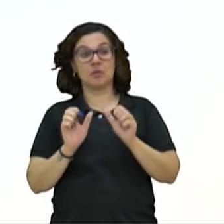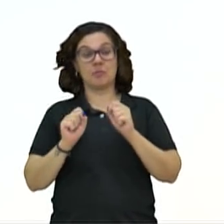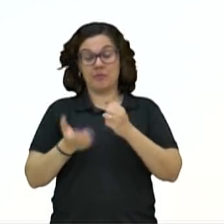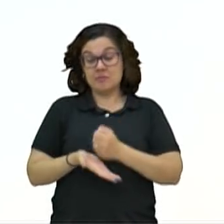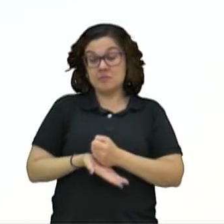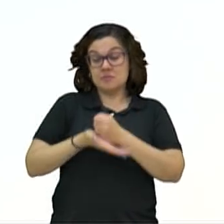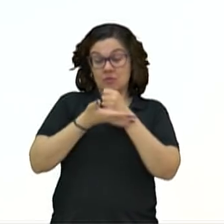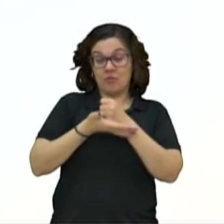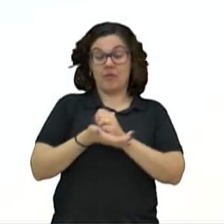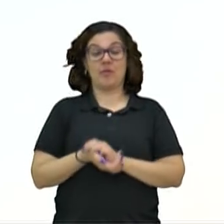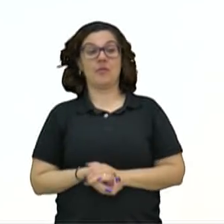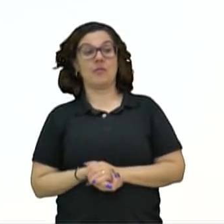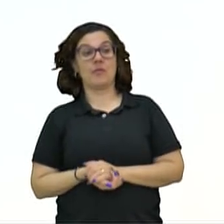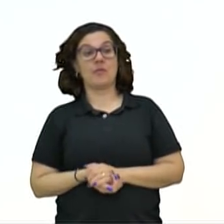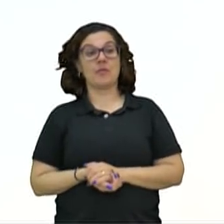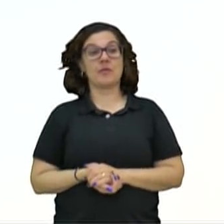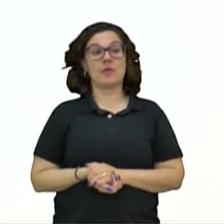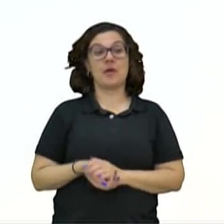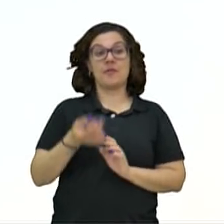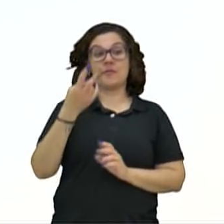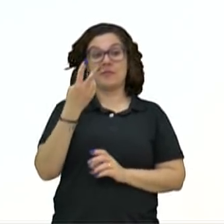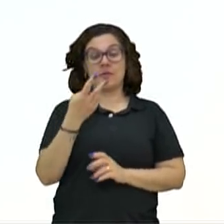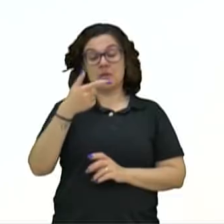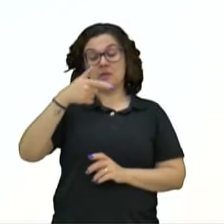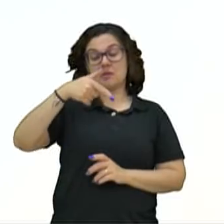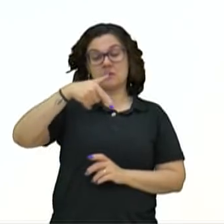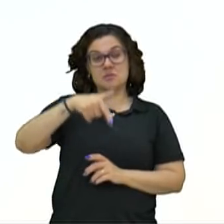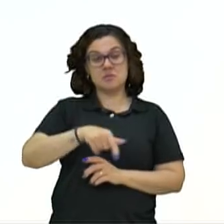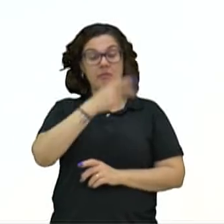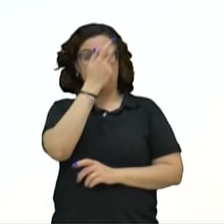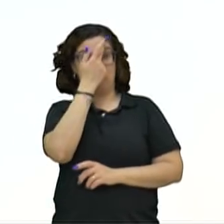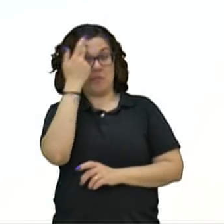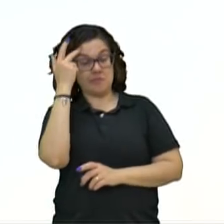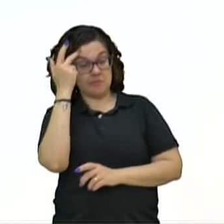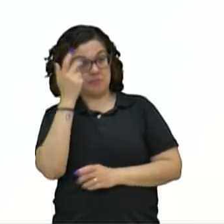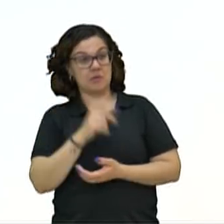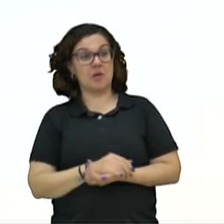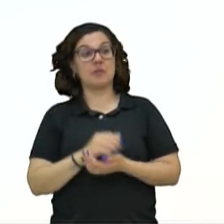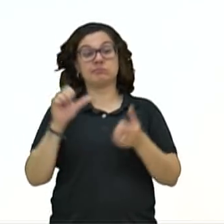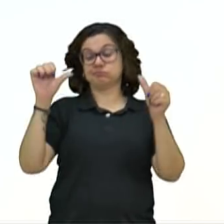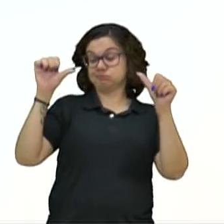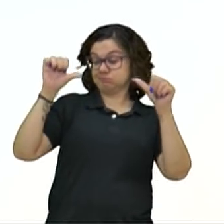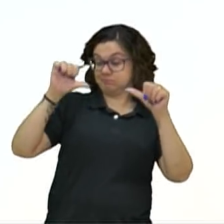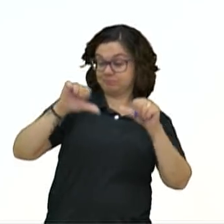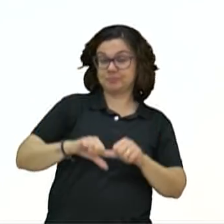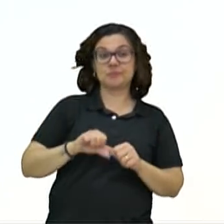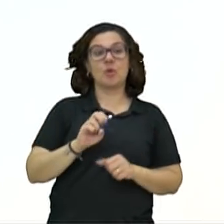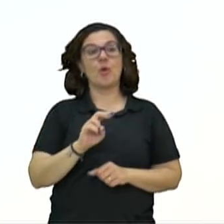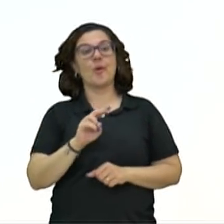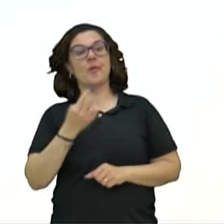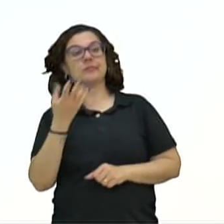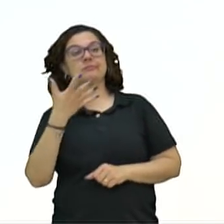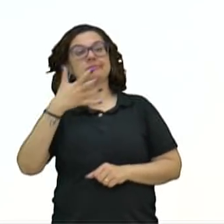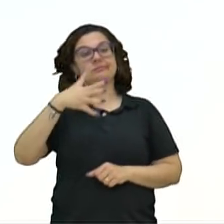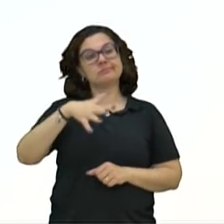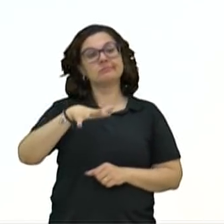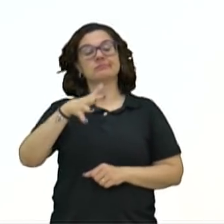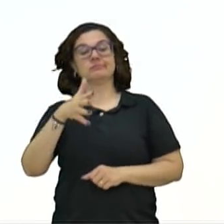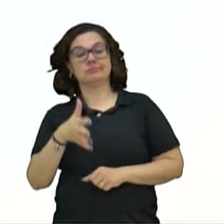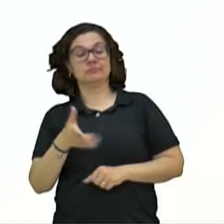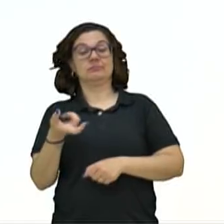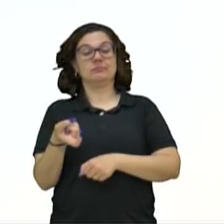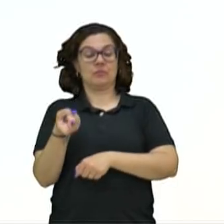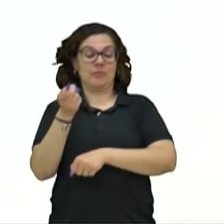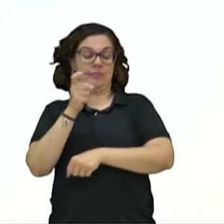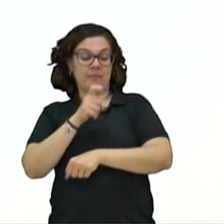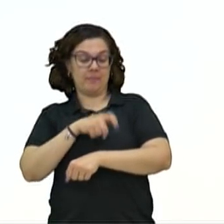da aranha marrom podem ajudar aí, né, várias pessoas em estado grave ou pessoas, né, que estão